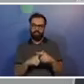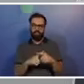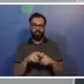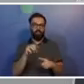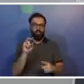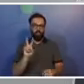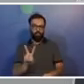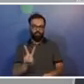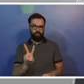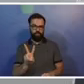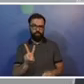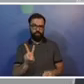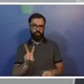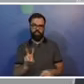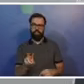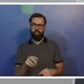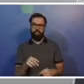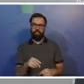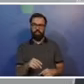por 2,